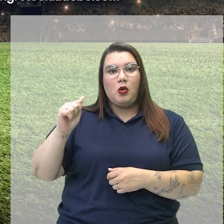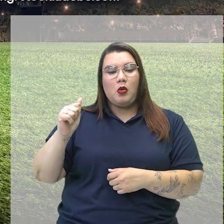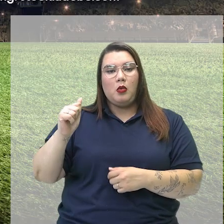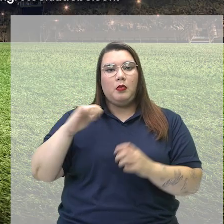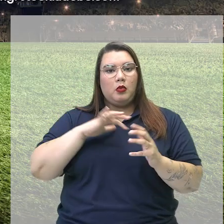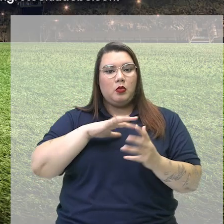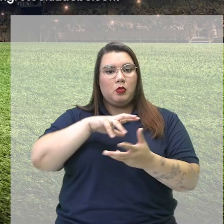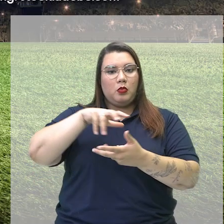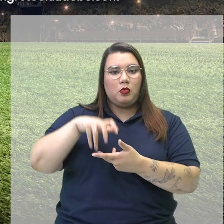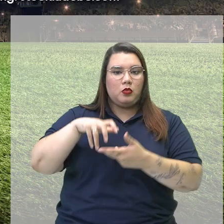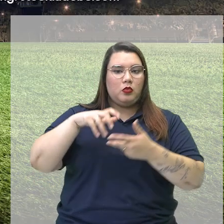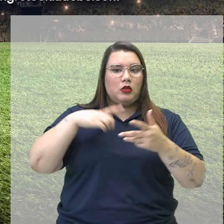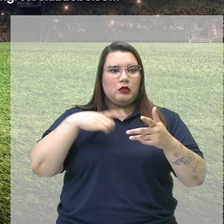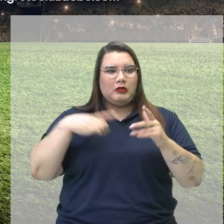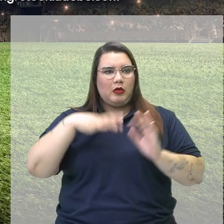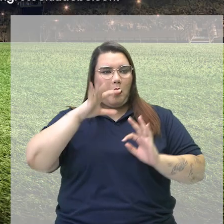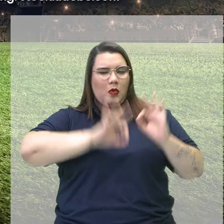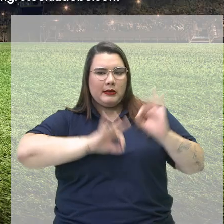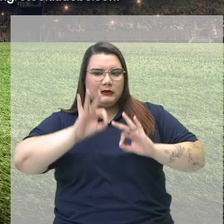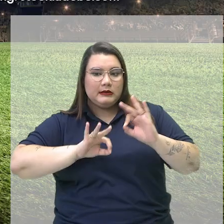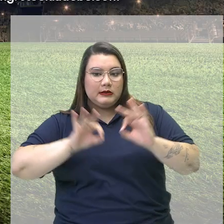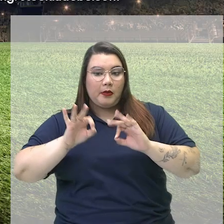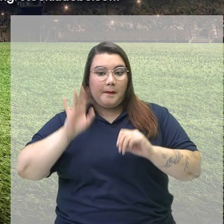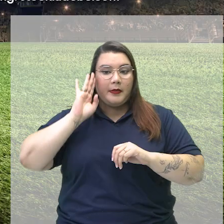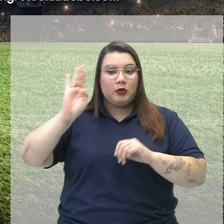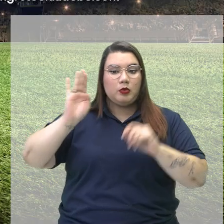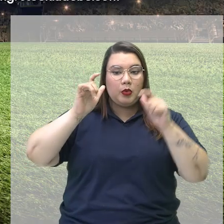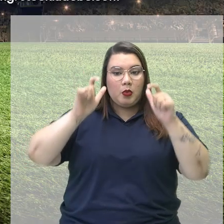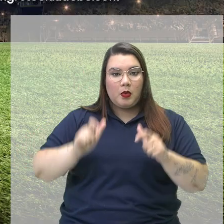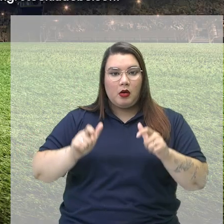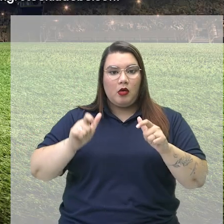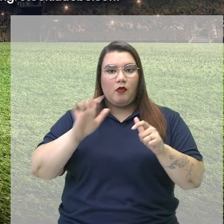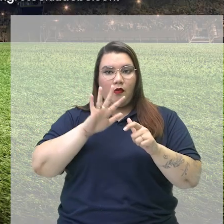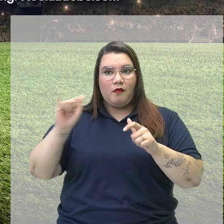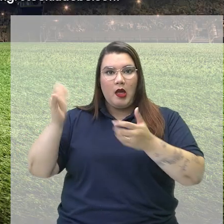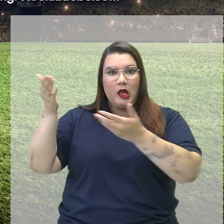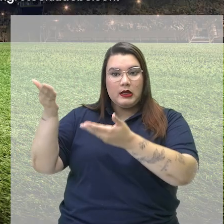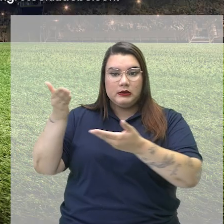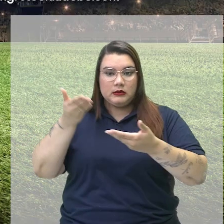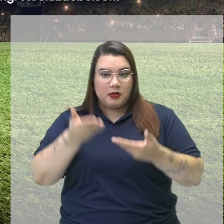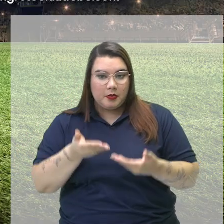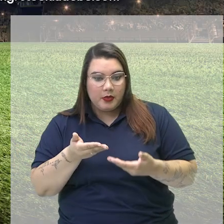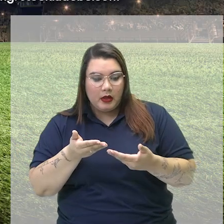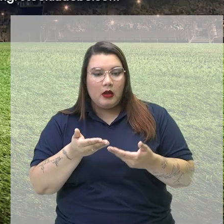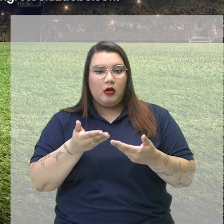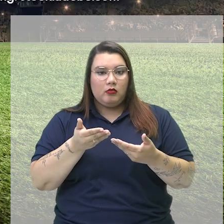se movimentam, principalmente o local que está sediando esse tipo